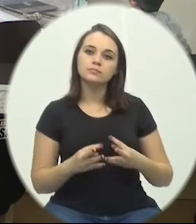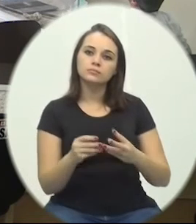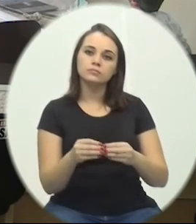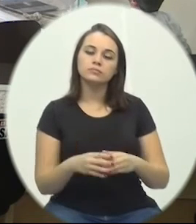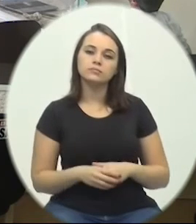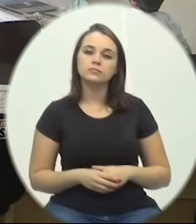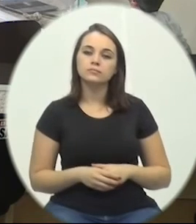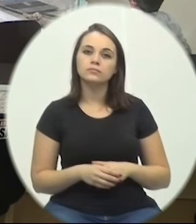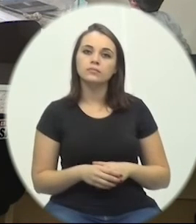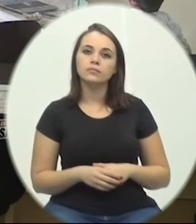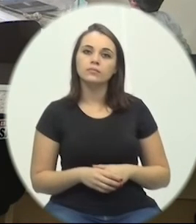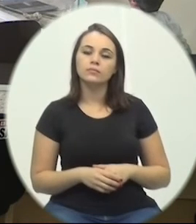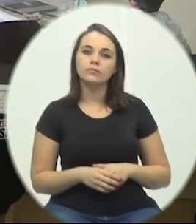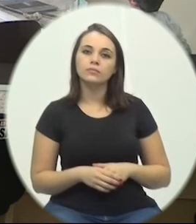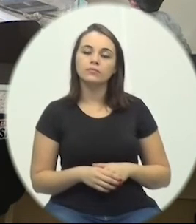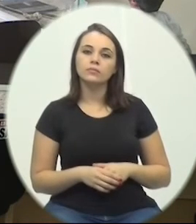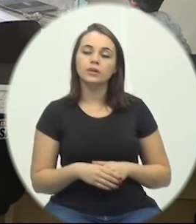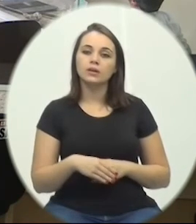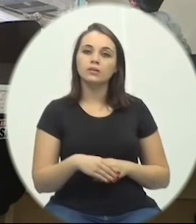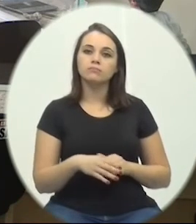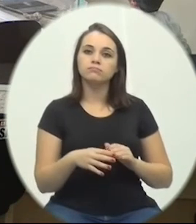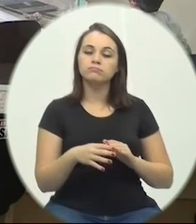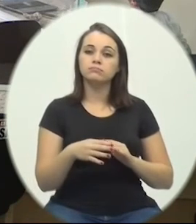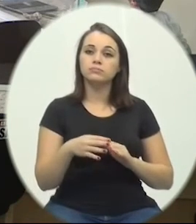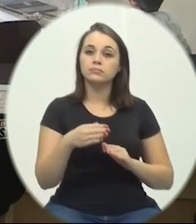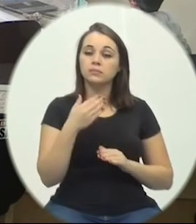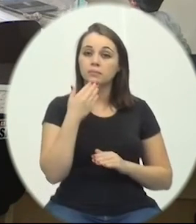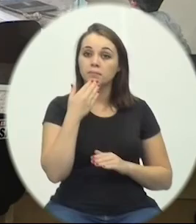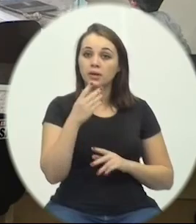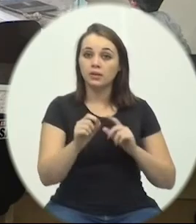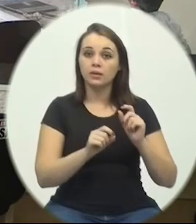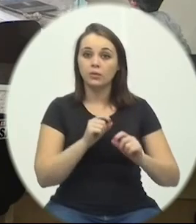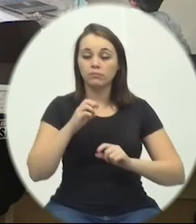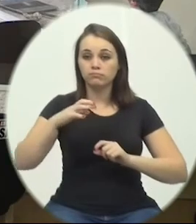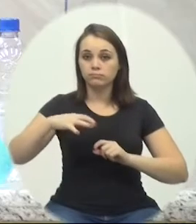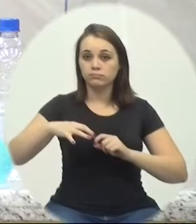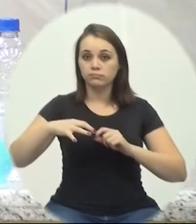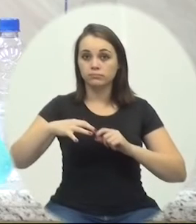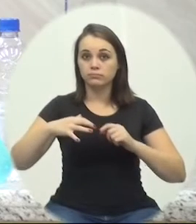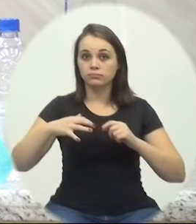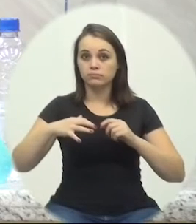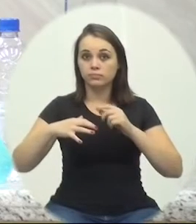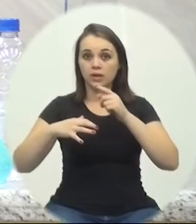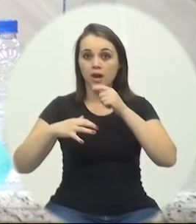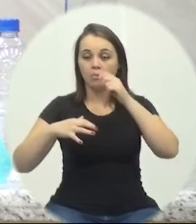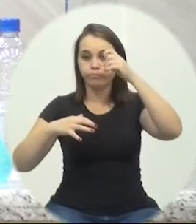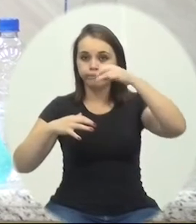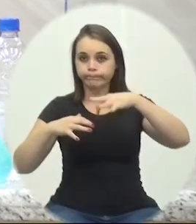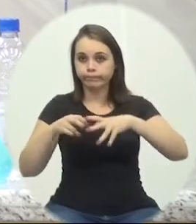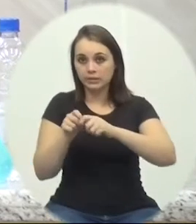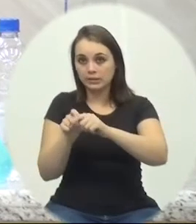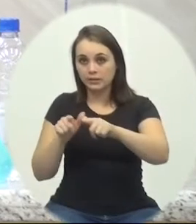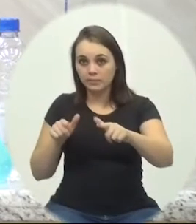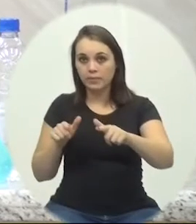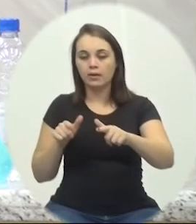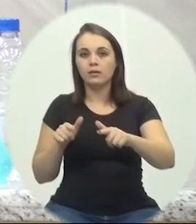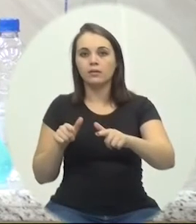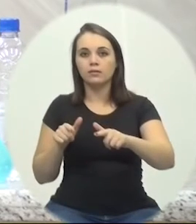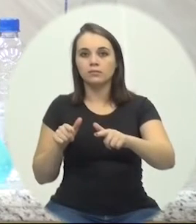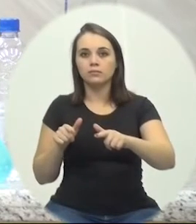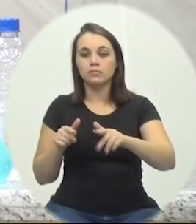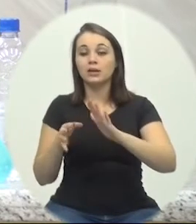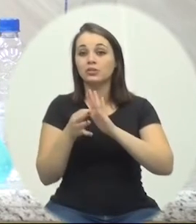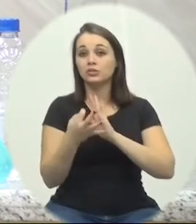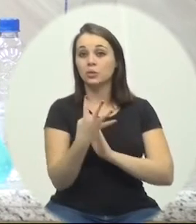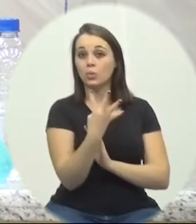por unanimidade. Reparos na Boca de Lobo, localizada na rua Nibele Ugione, de frente à casa número 400, perdão,